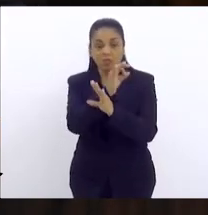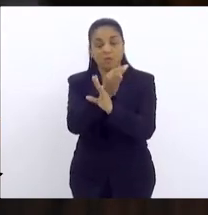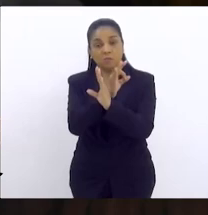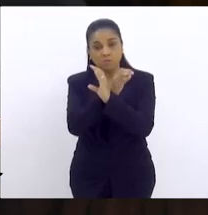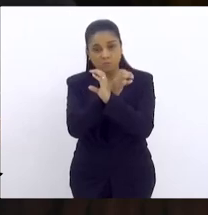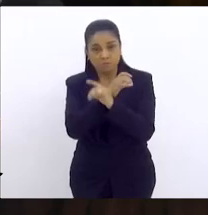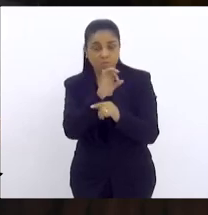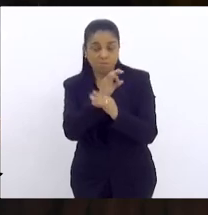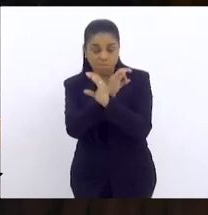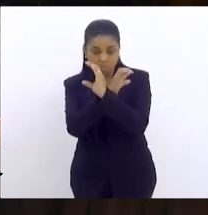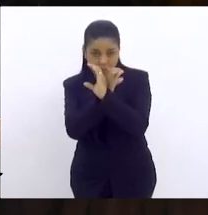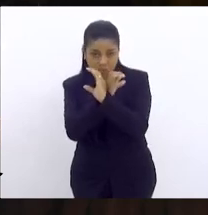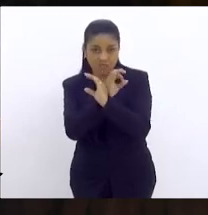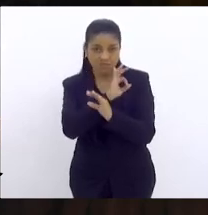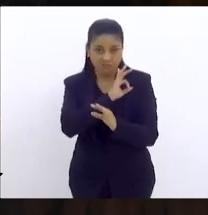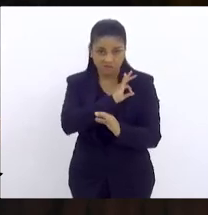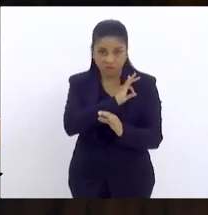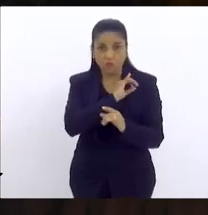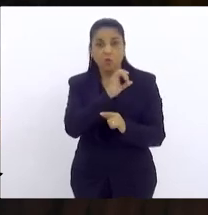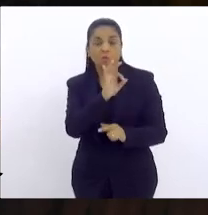que os policiais experimentam